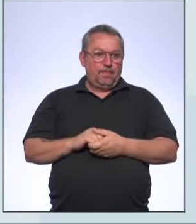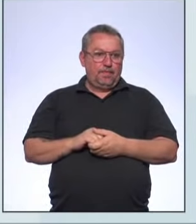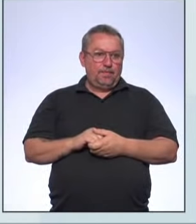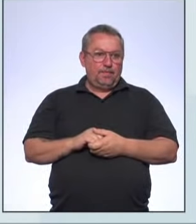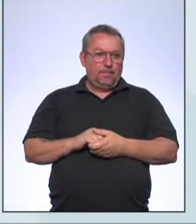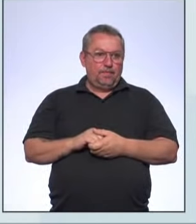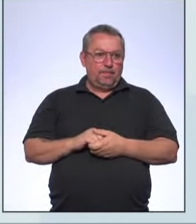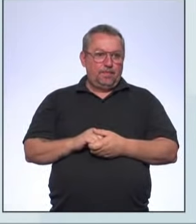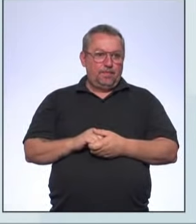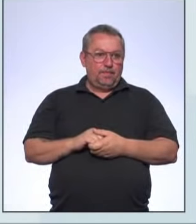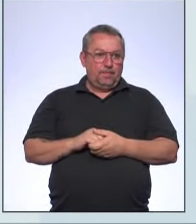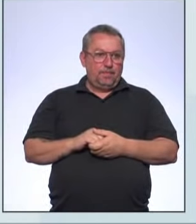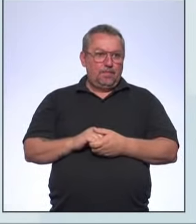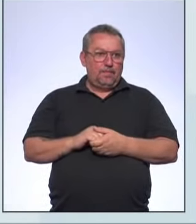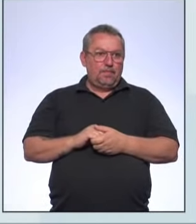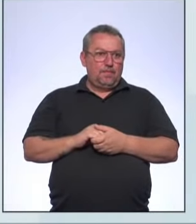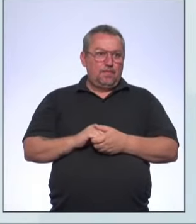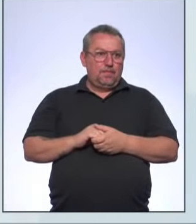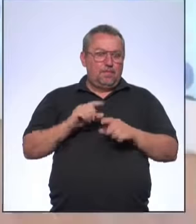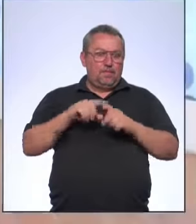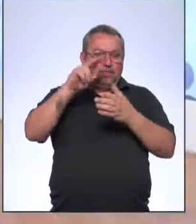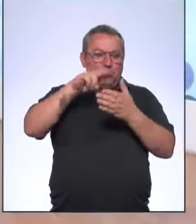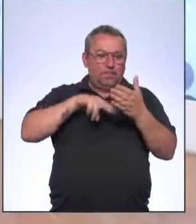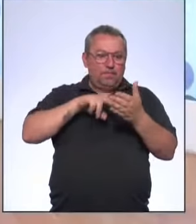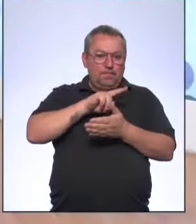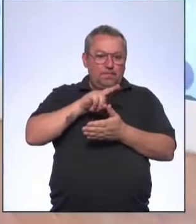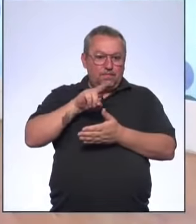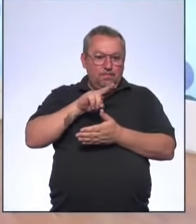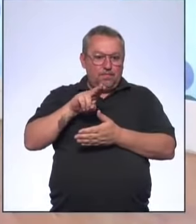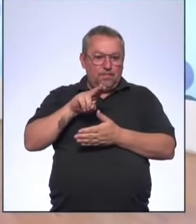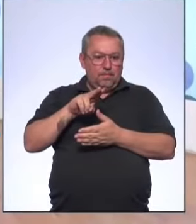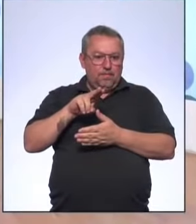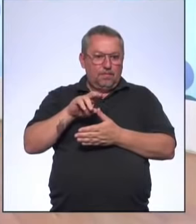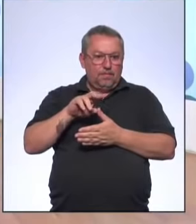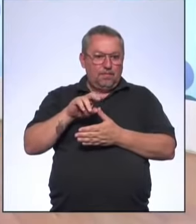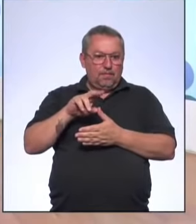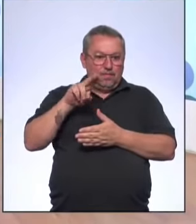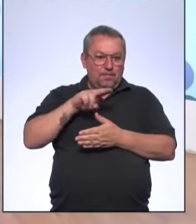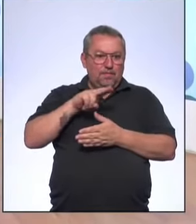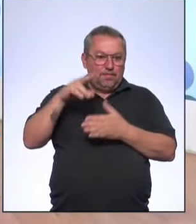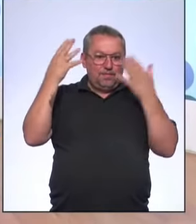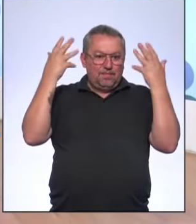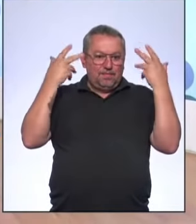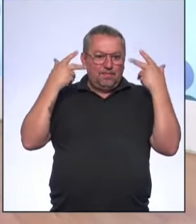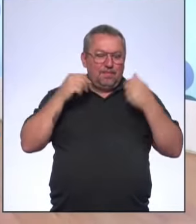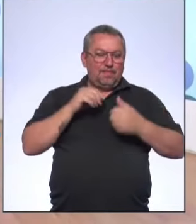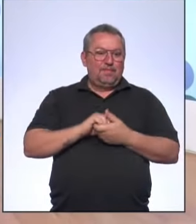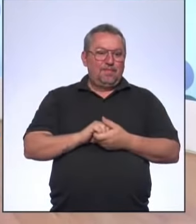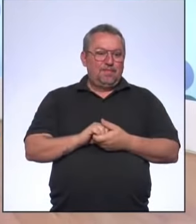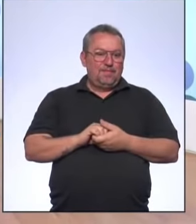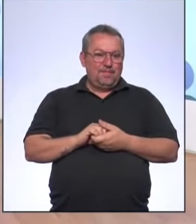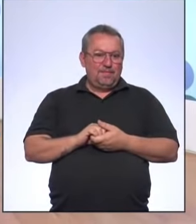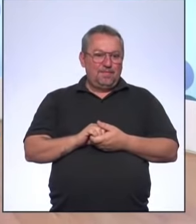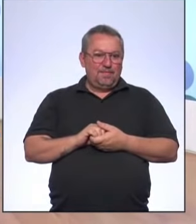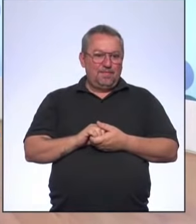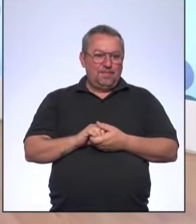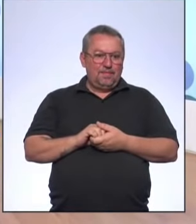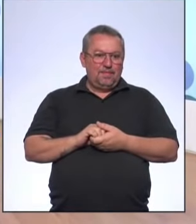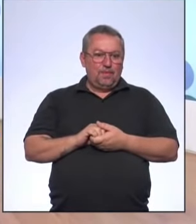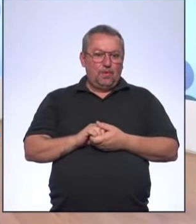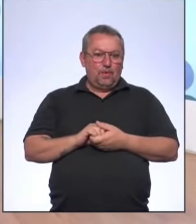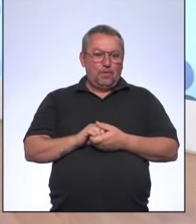é sim a gente não valeu a nome dos animais a gente vai ver só anunciado então nós vamos ver os nomes dos animais o